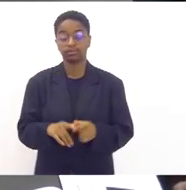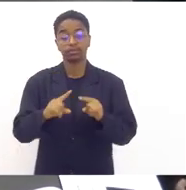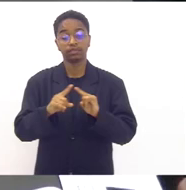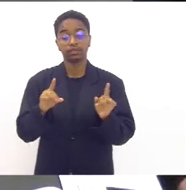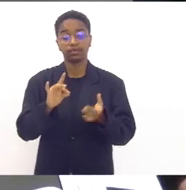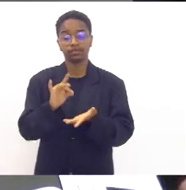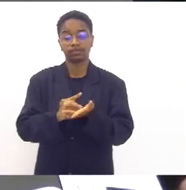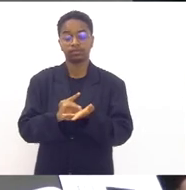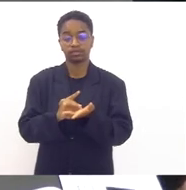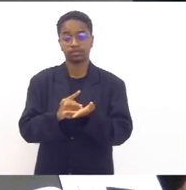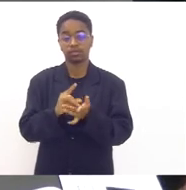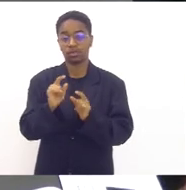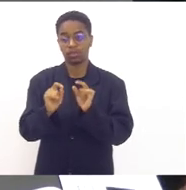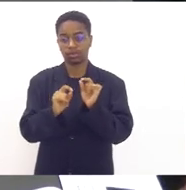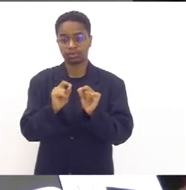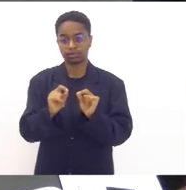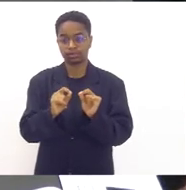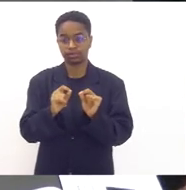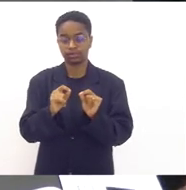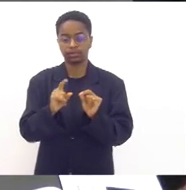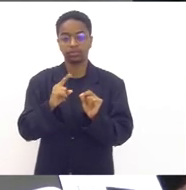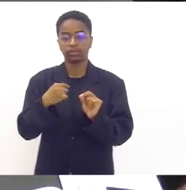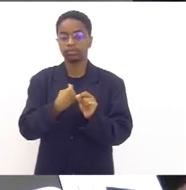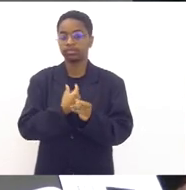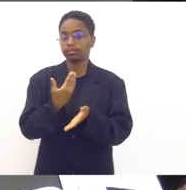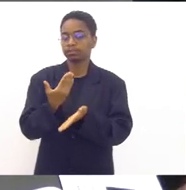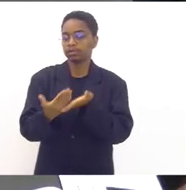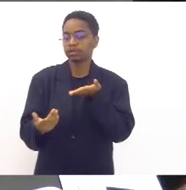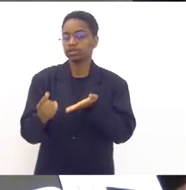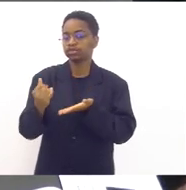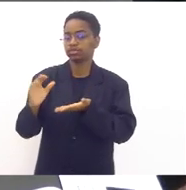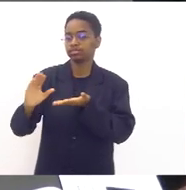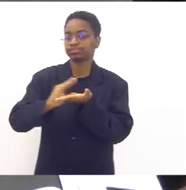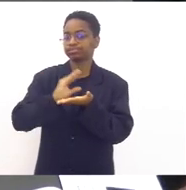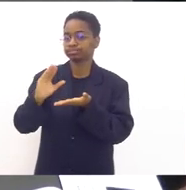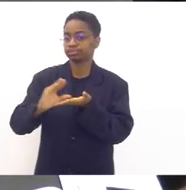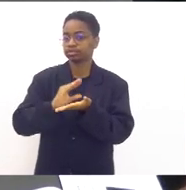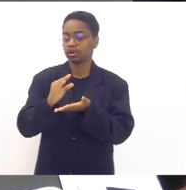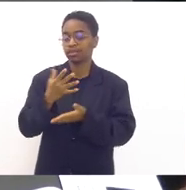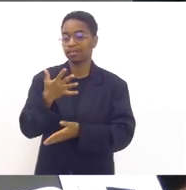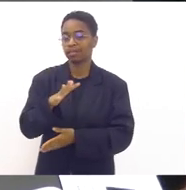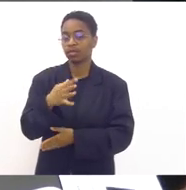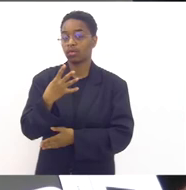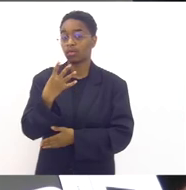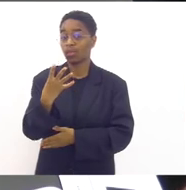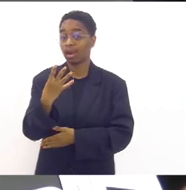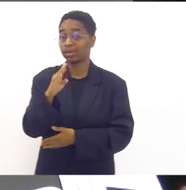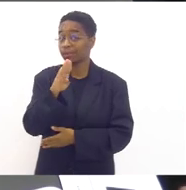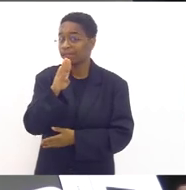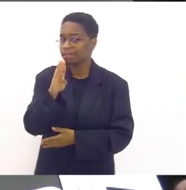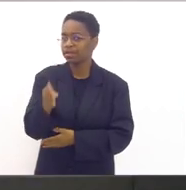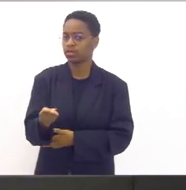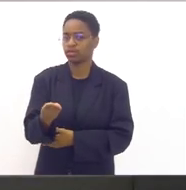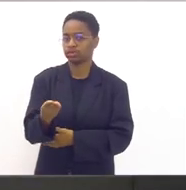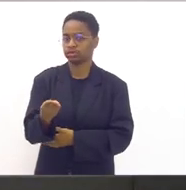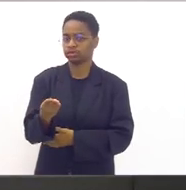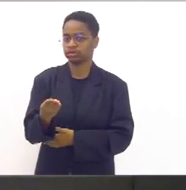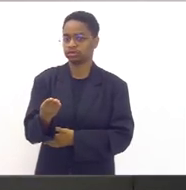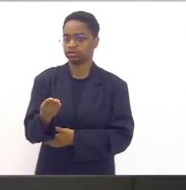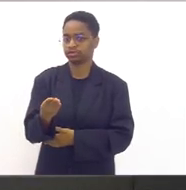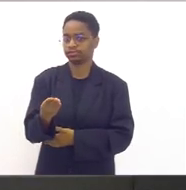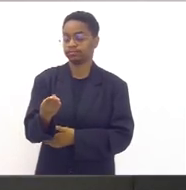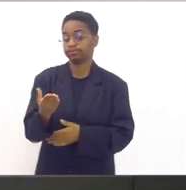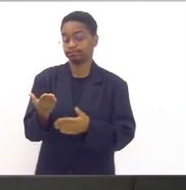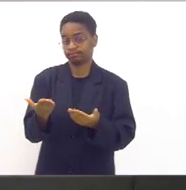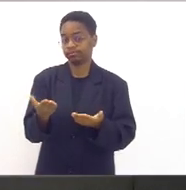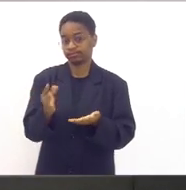objetivo, subsecretário, é que a gente teve uma perda de receita corrente líquida de quase 4 bilhões. Esse é o